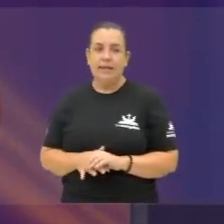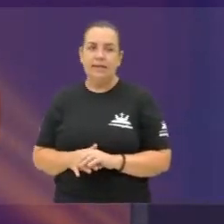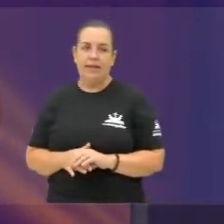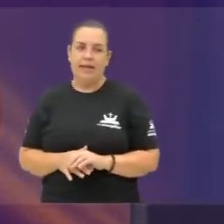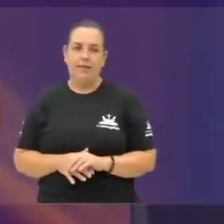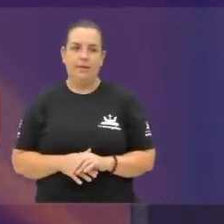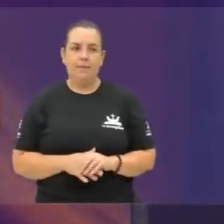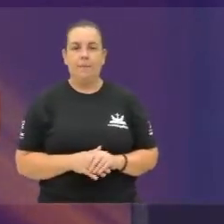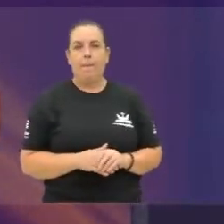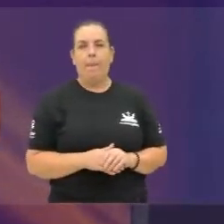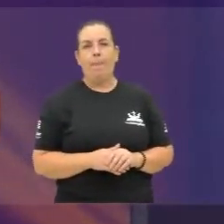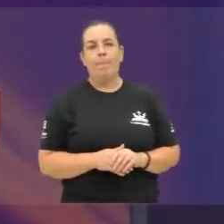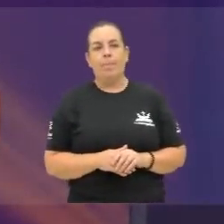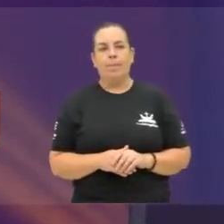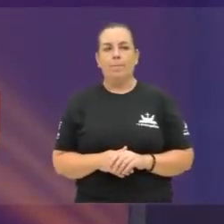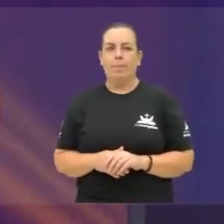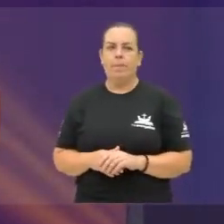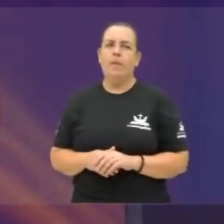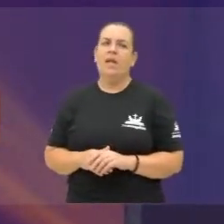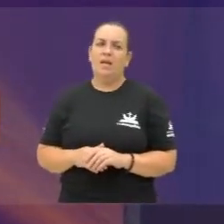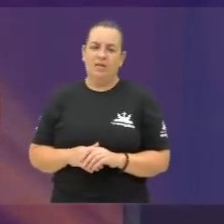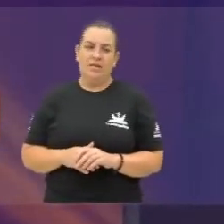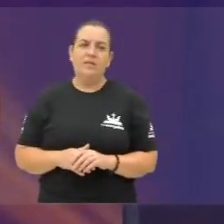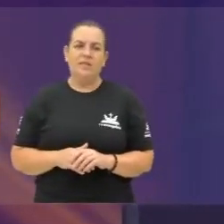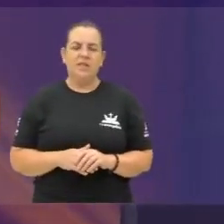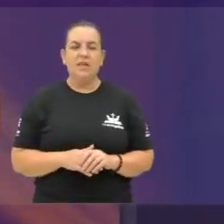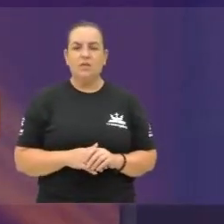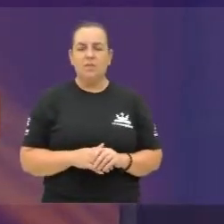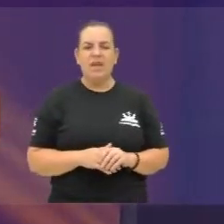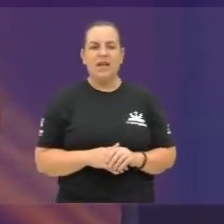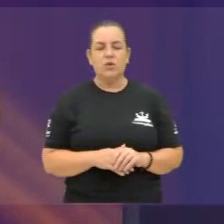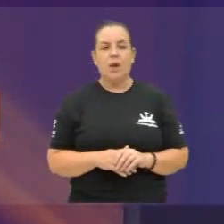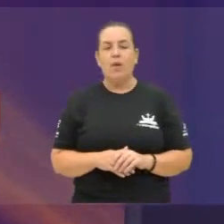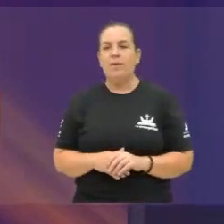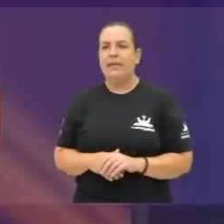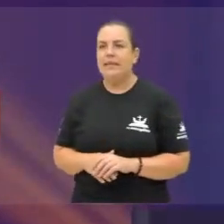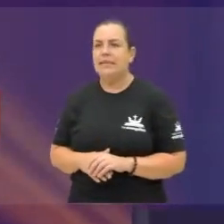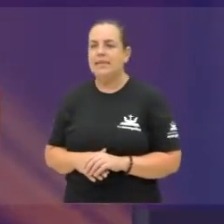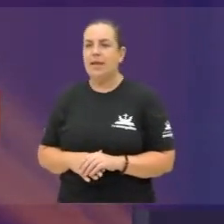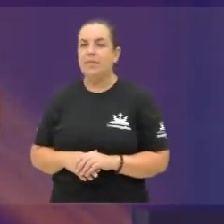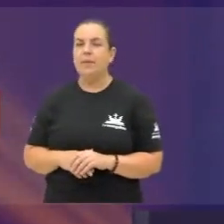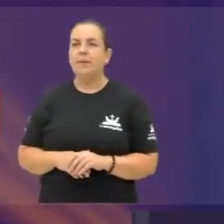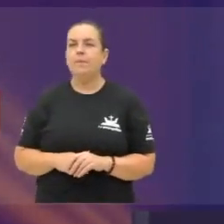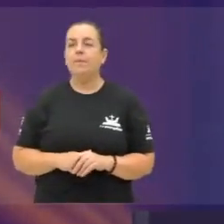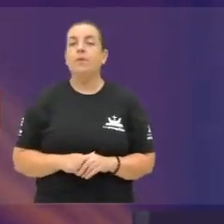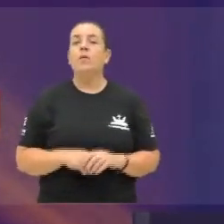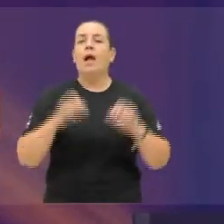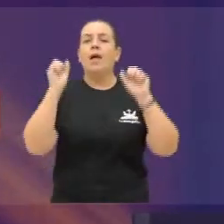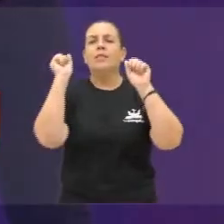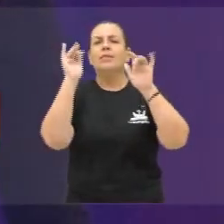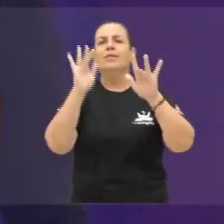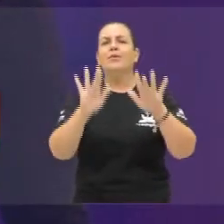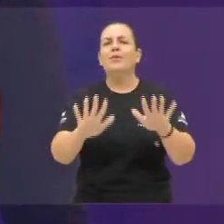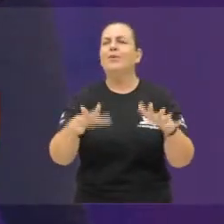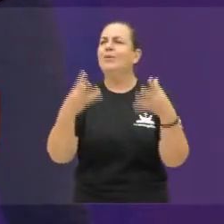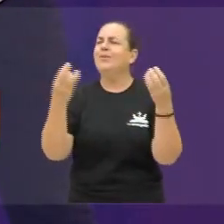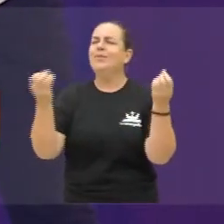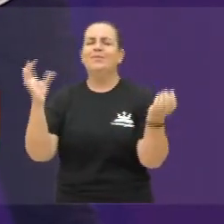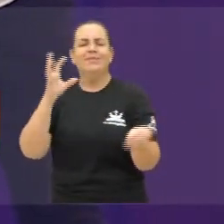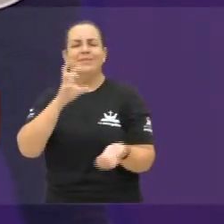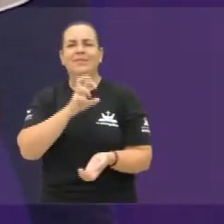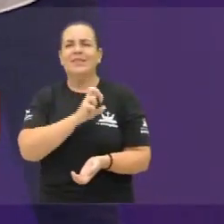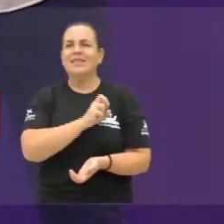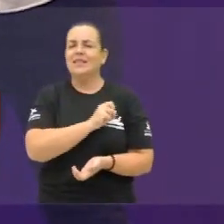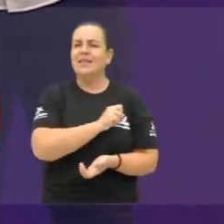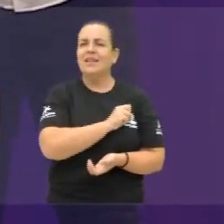mim. Deixa Deus cuidar de você. Tenho o melhor pra mim. Sou abençoado,